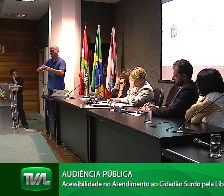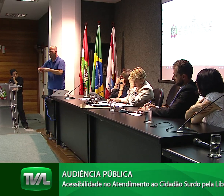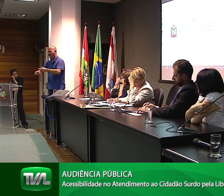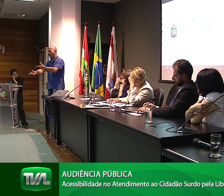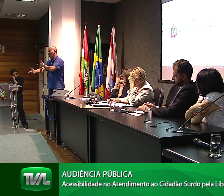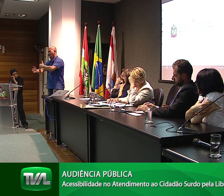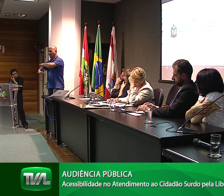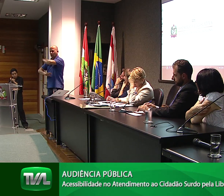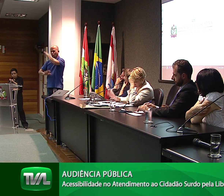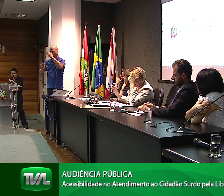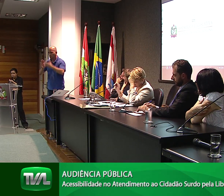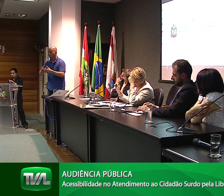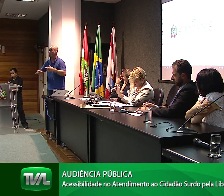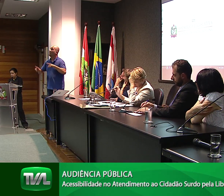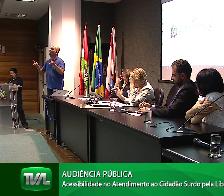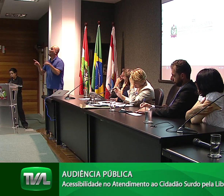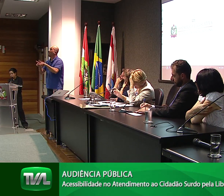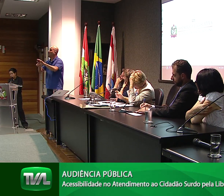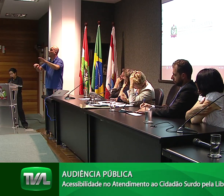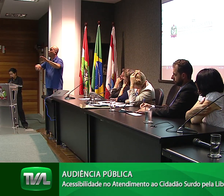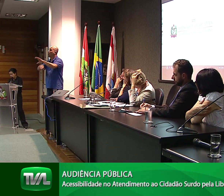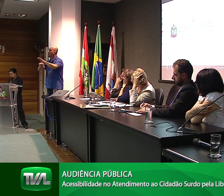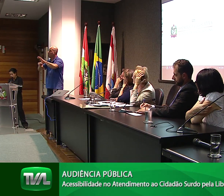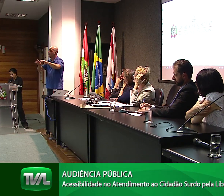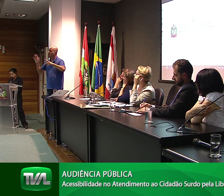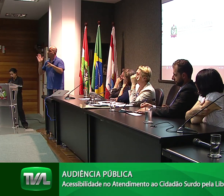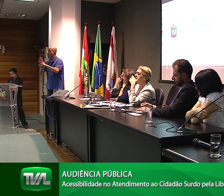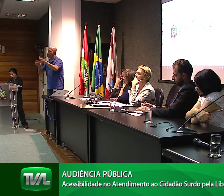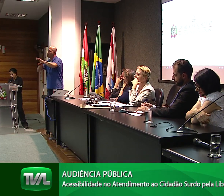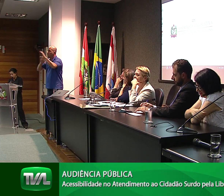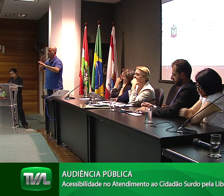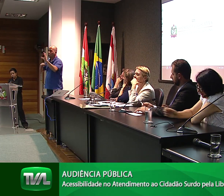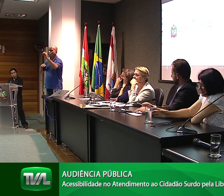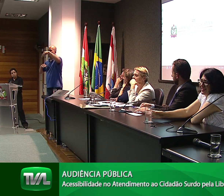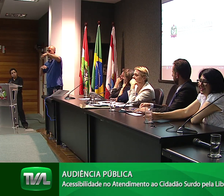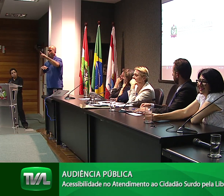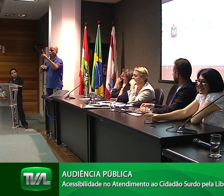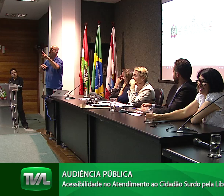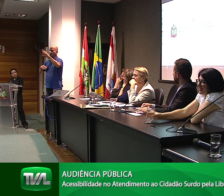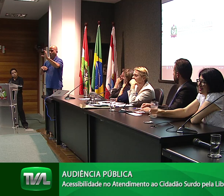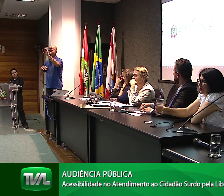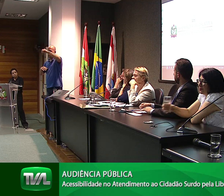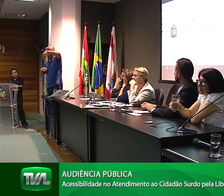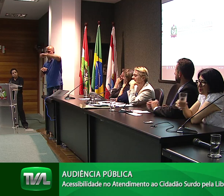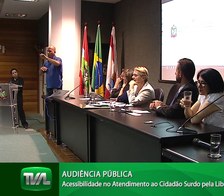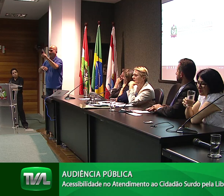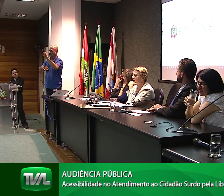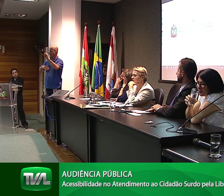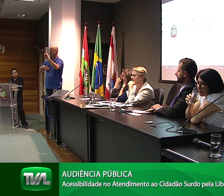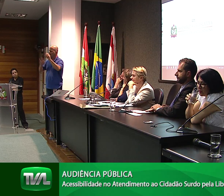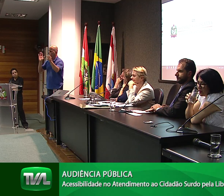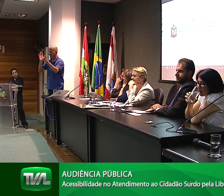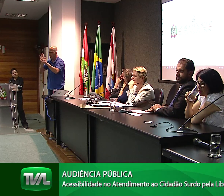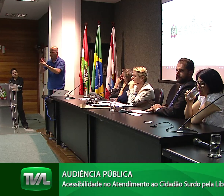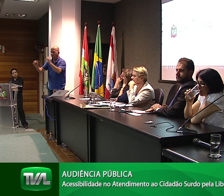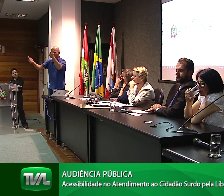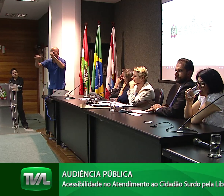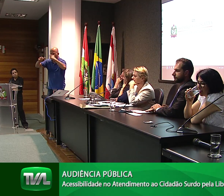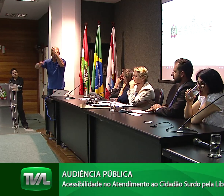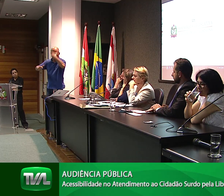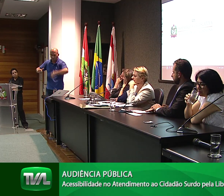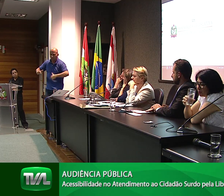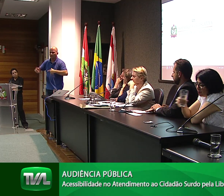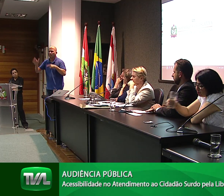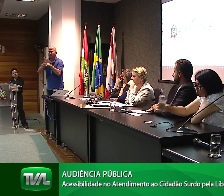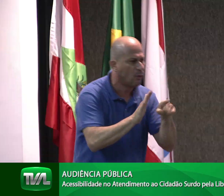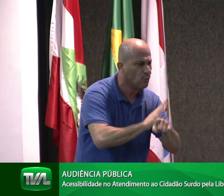fazer exame, ir no médico, tudo isso. A gente fez tudo isso, e quando a gente chegou na última etapa, na